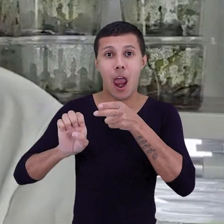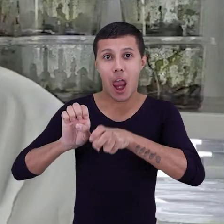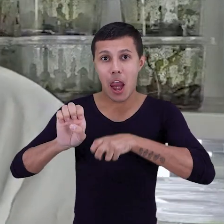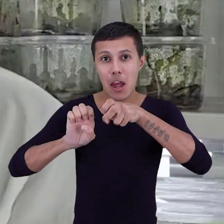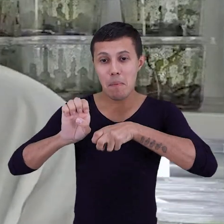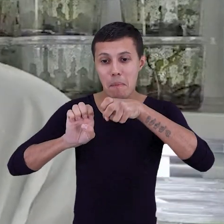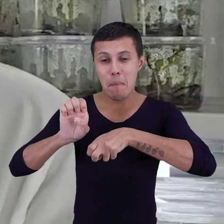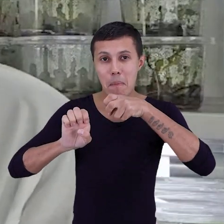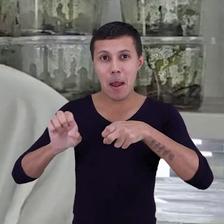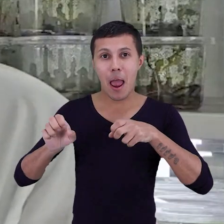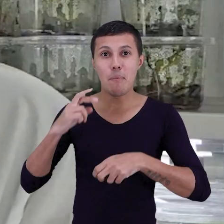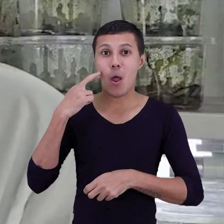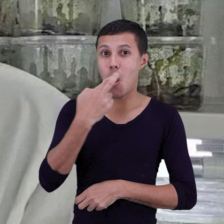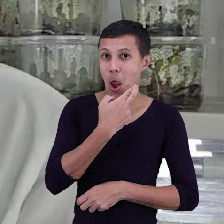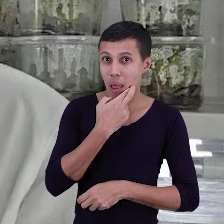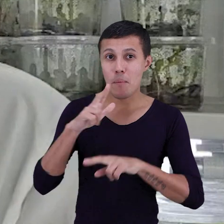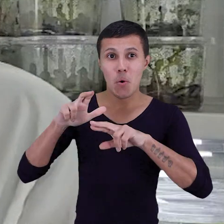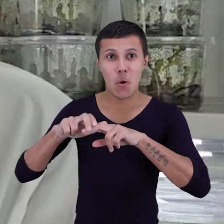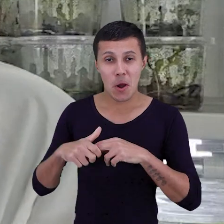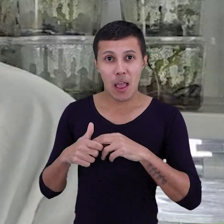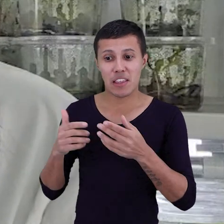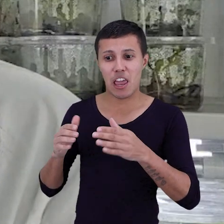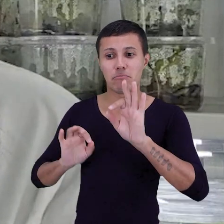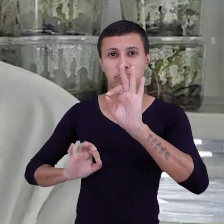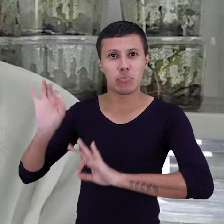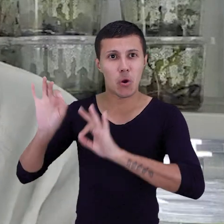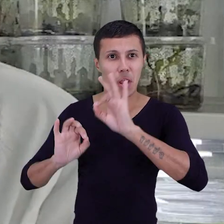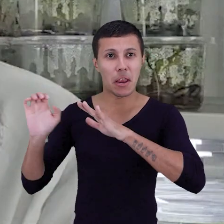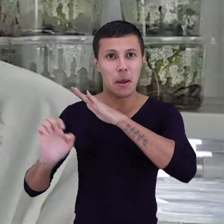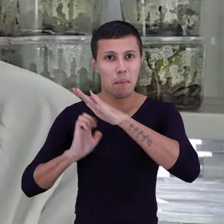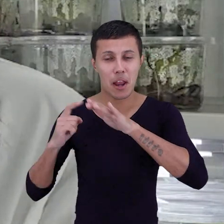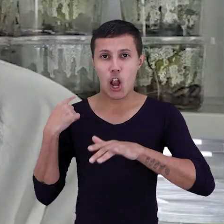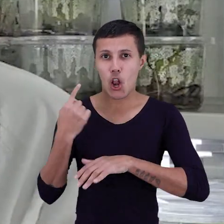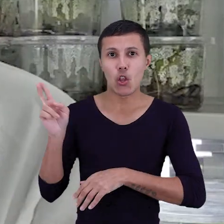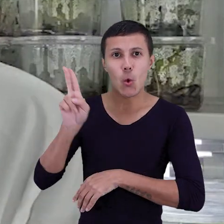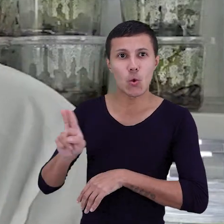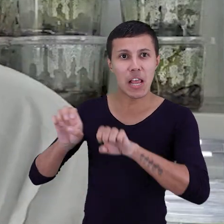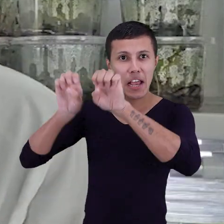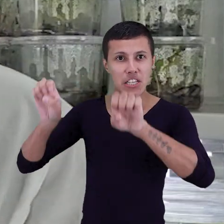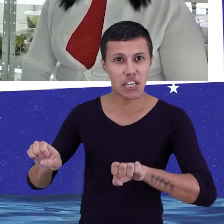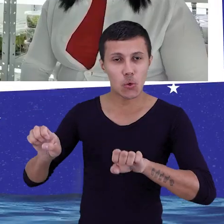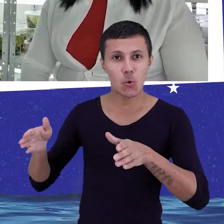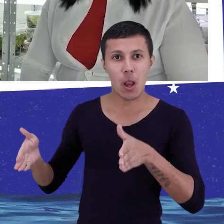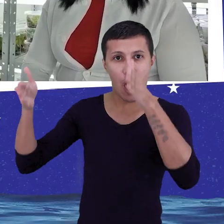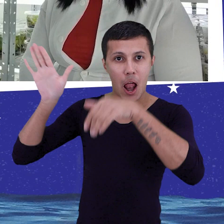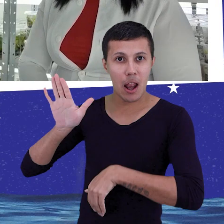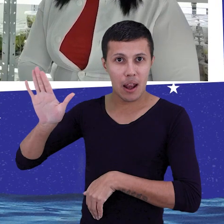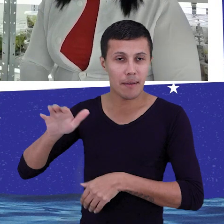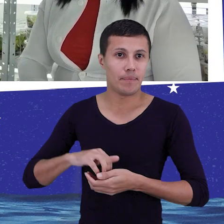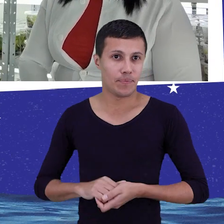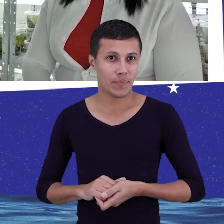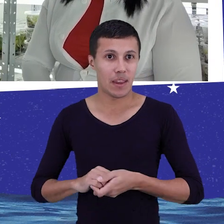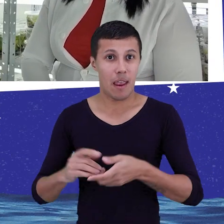está fazendo o processo de incubação da nossa empresa e que permite a gente estar utilizando a estrutura física. Então, foi o apoio